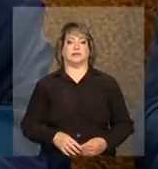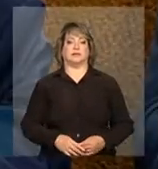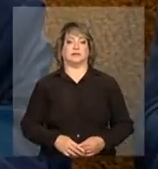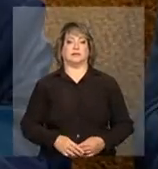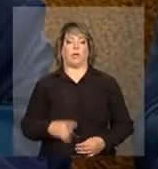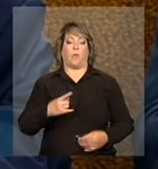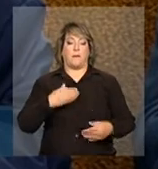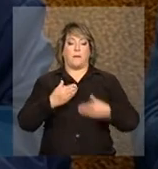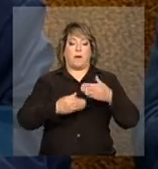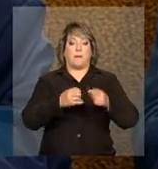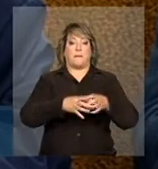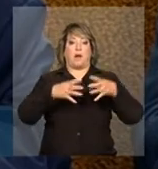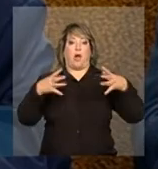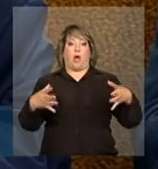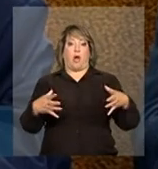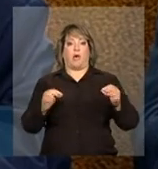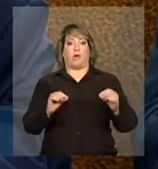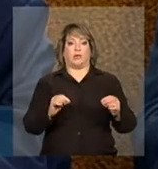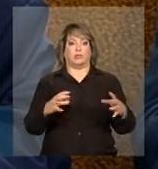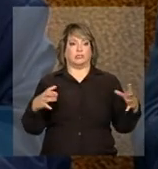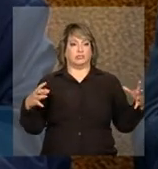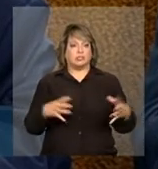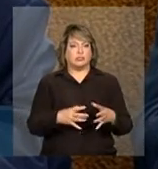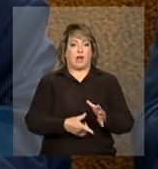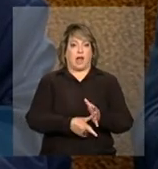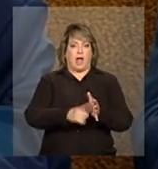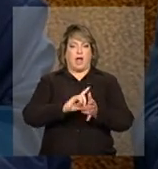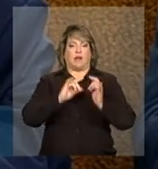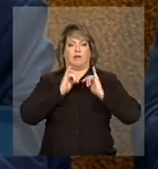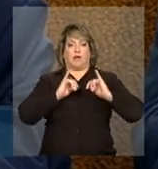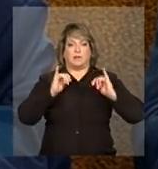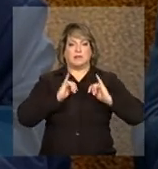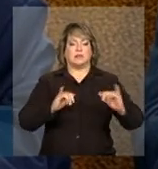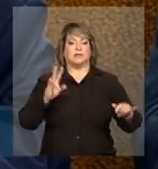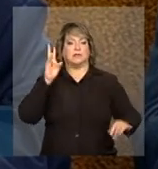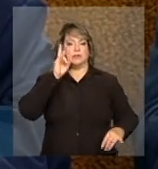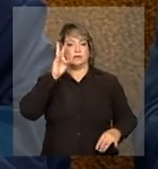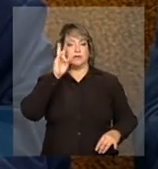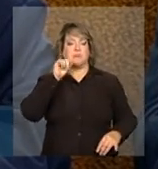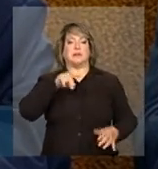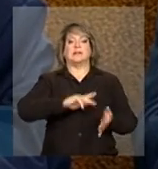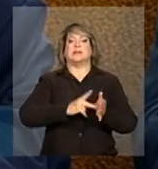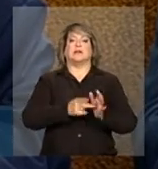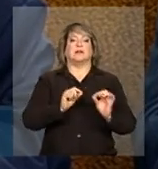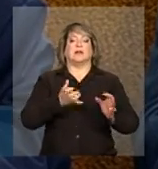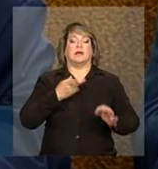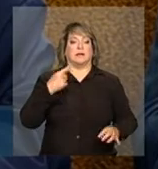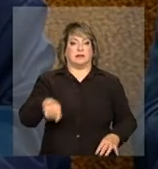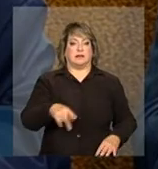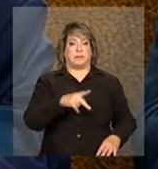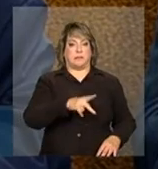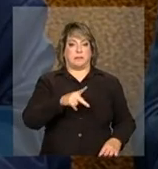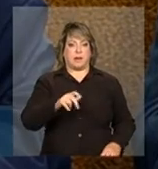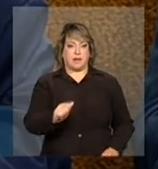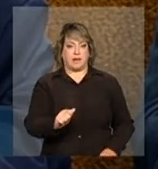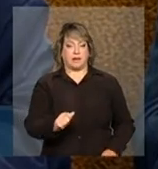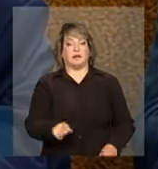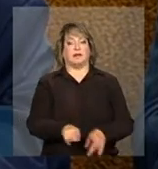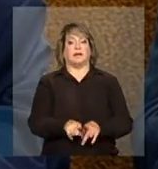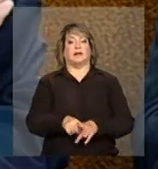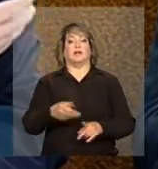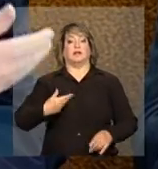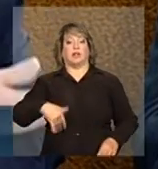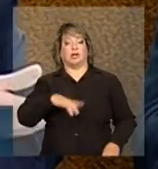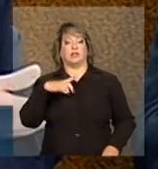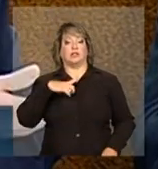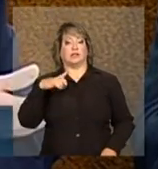uma maior mobilização e informação prévia a respeito do significado do PPA. Nós tivemos, do ponto